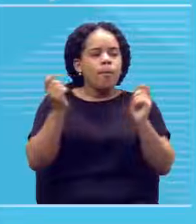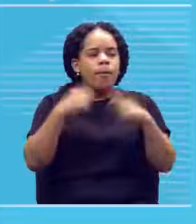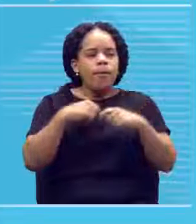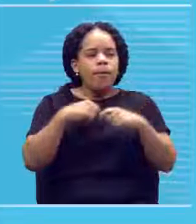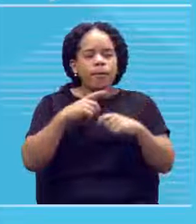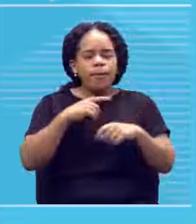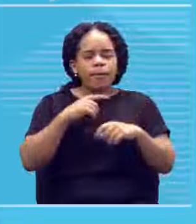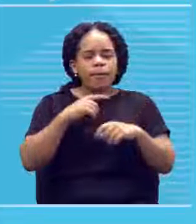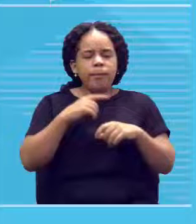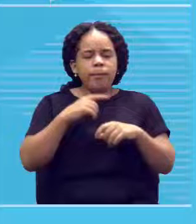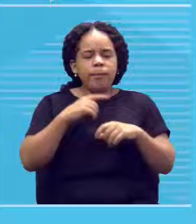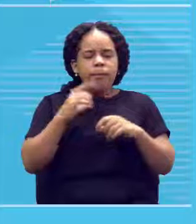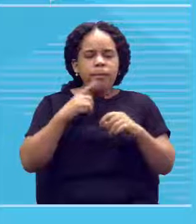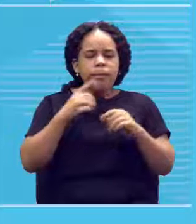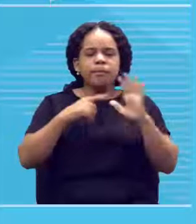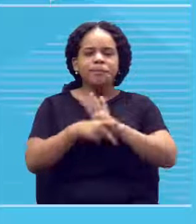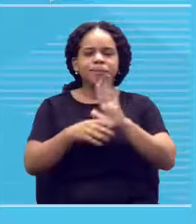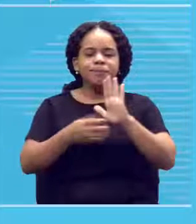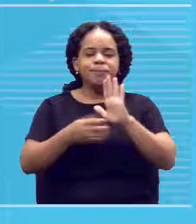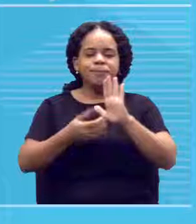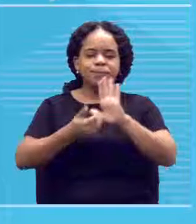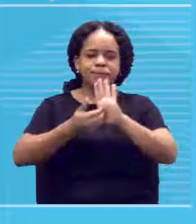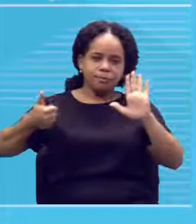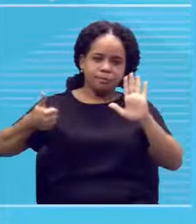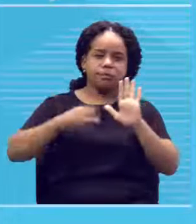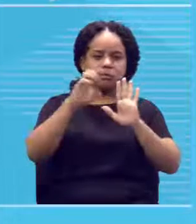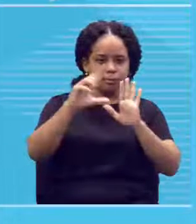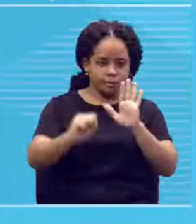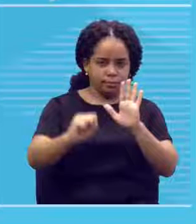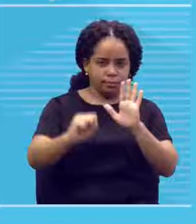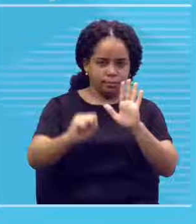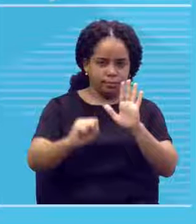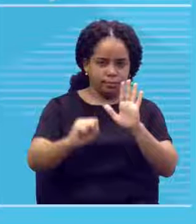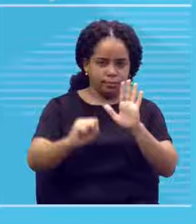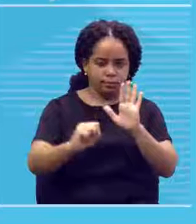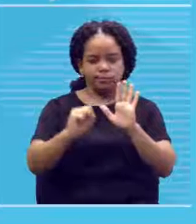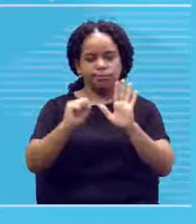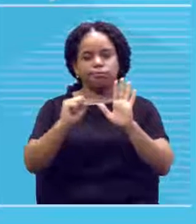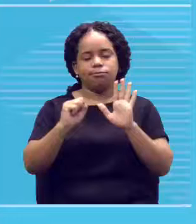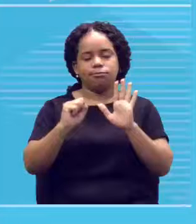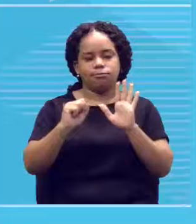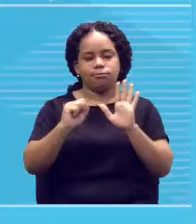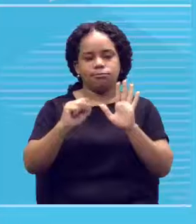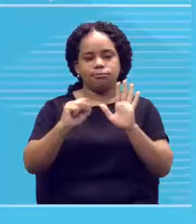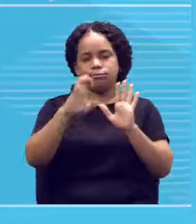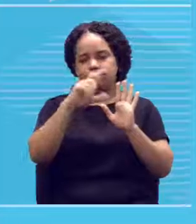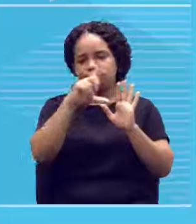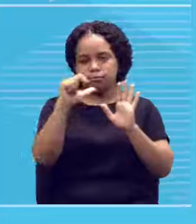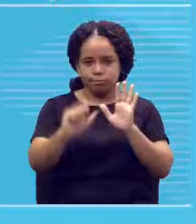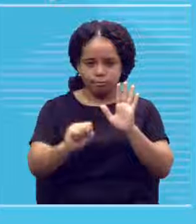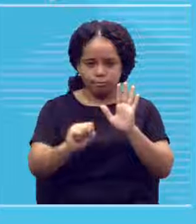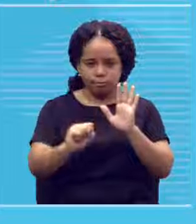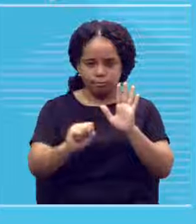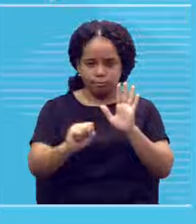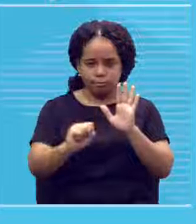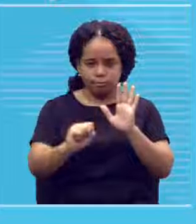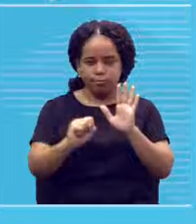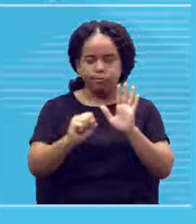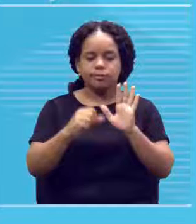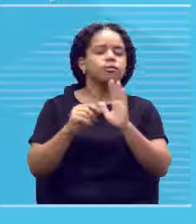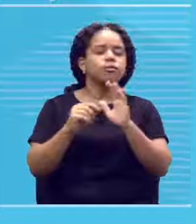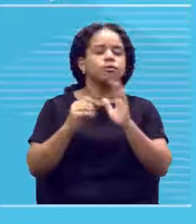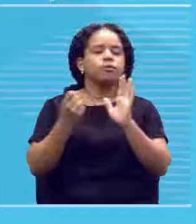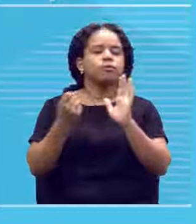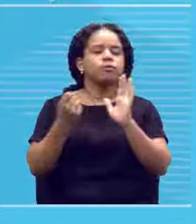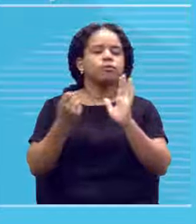coesão por elipse né eles são traídos eu vou visíveis erupção de pele